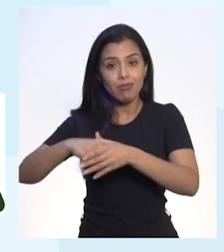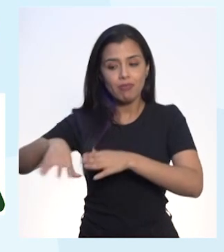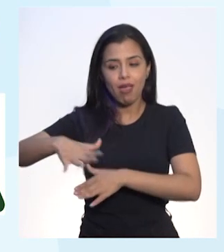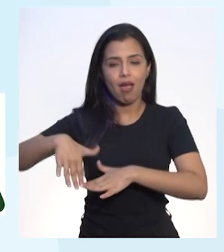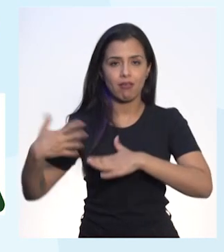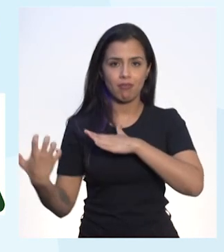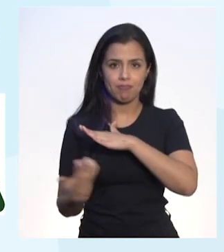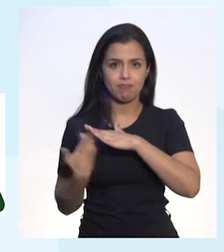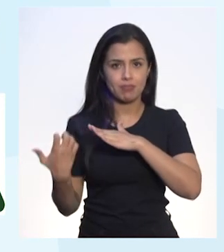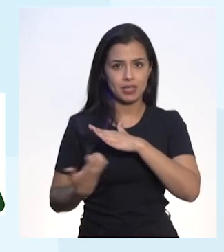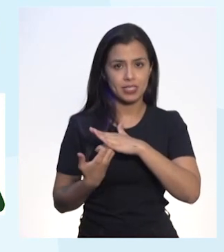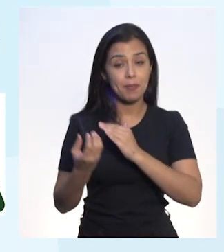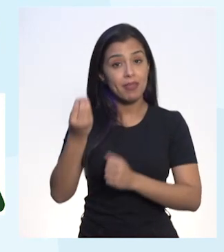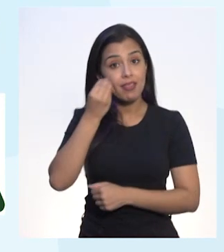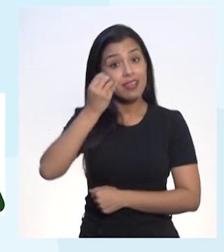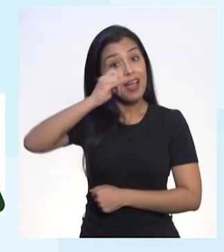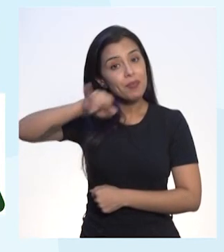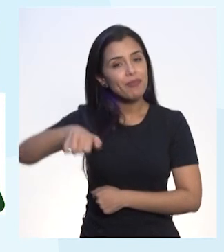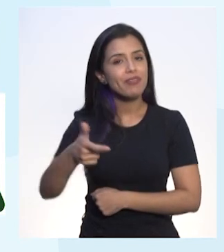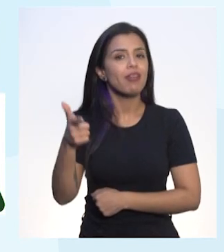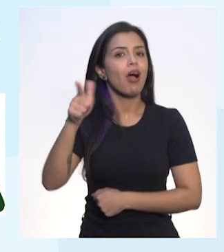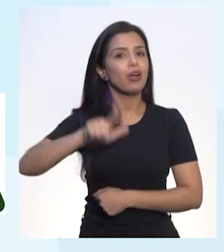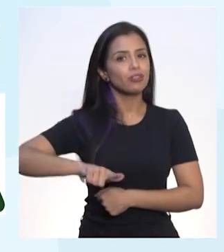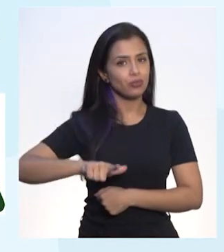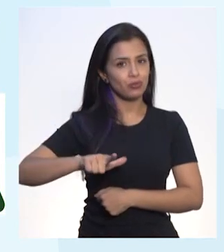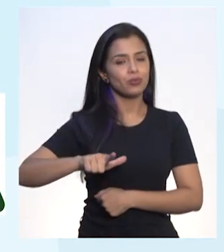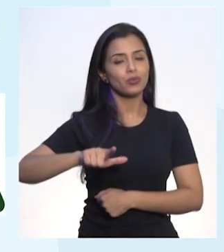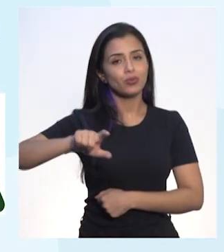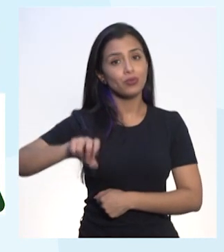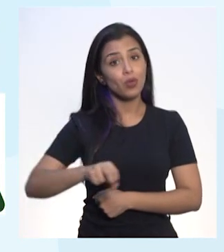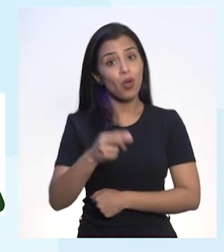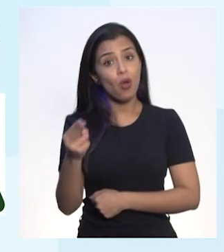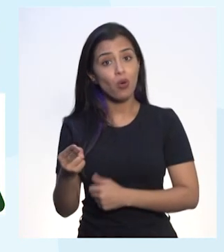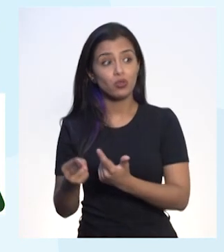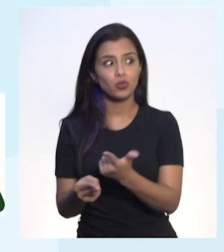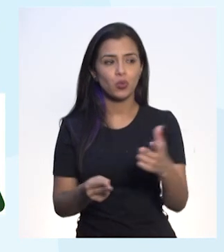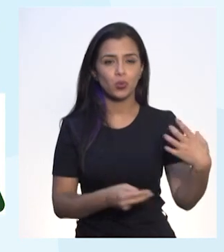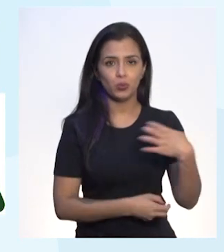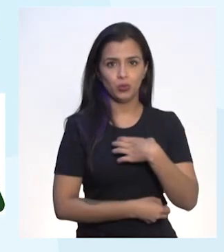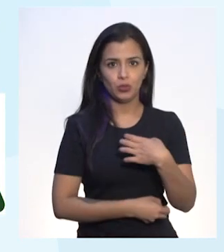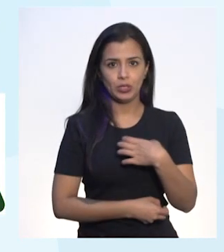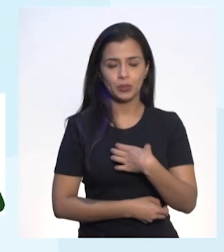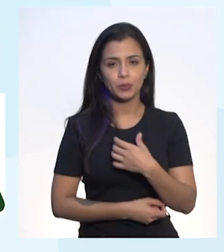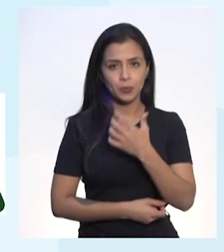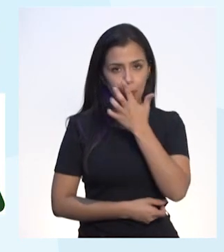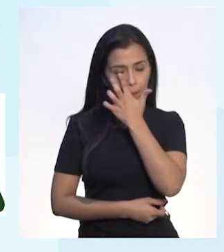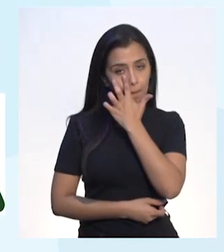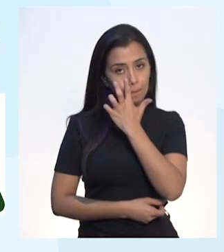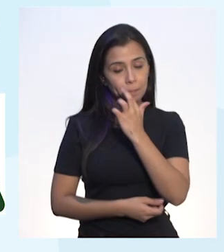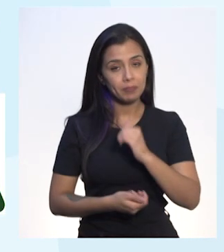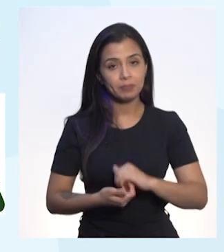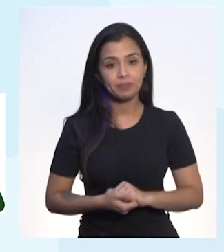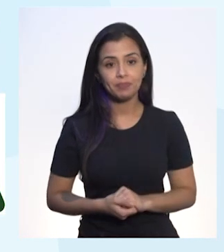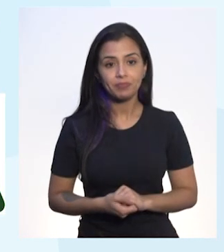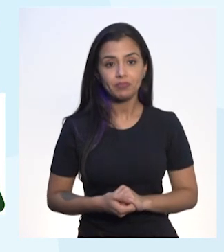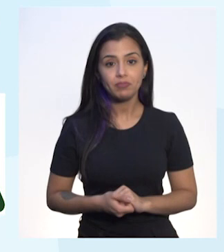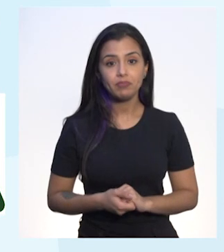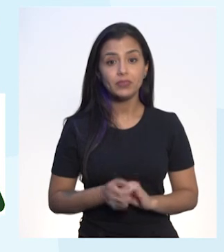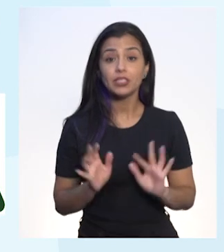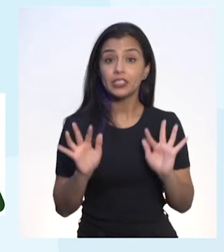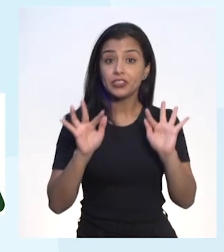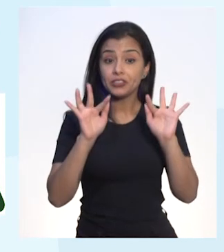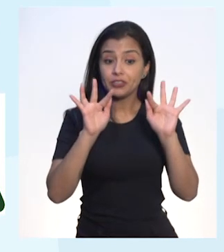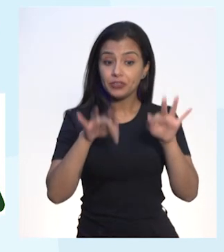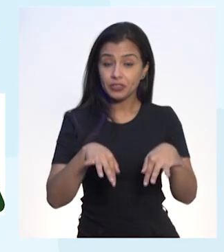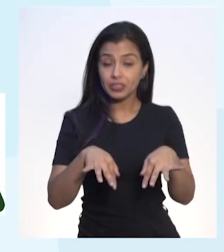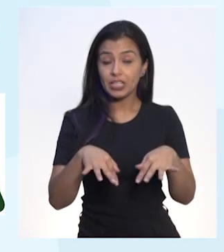para reaproveitamento em seu ciclo ou em outros ciclos produtivos, ou a outra destinação final